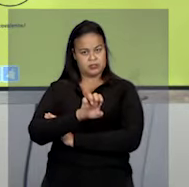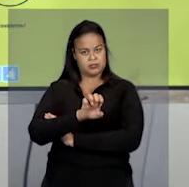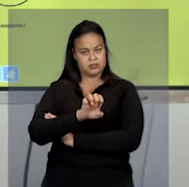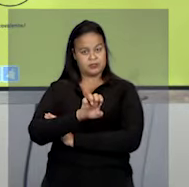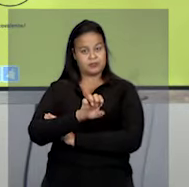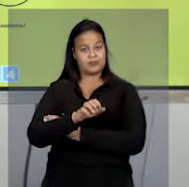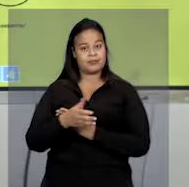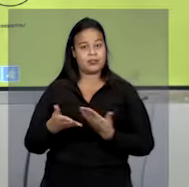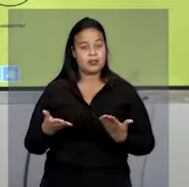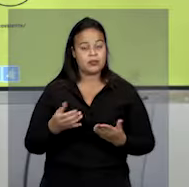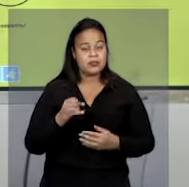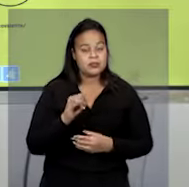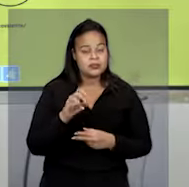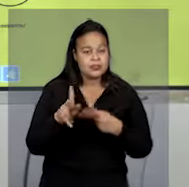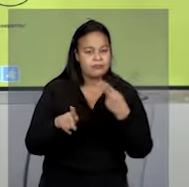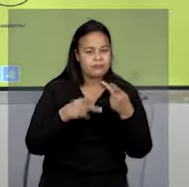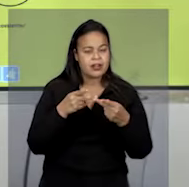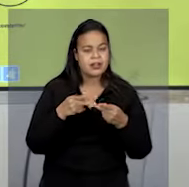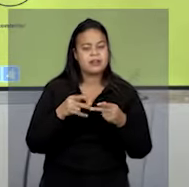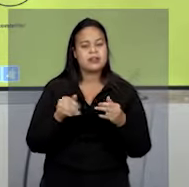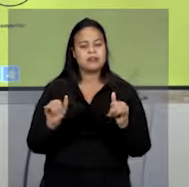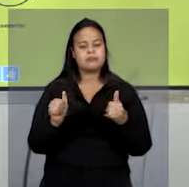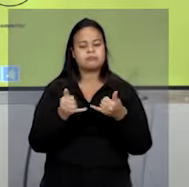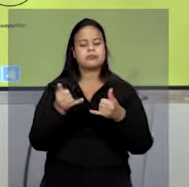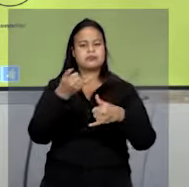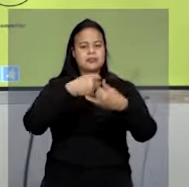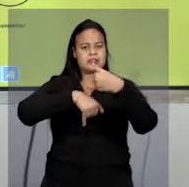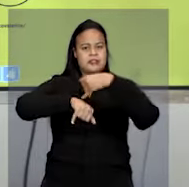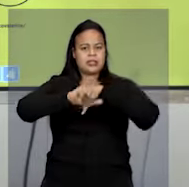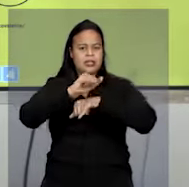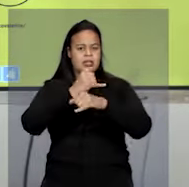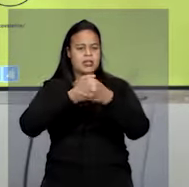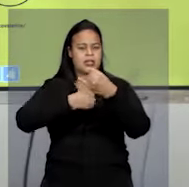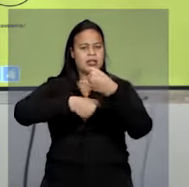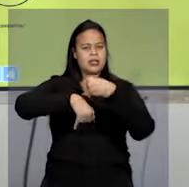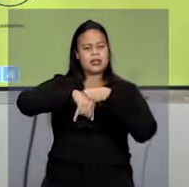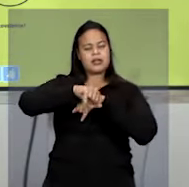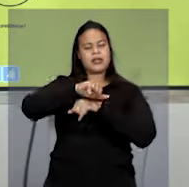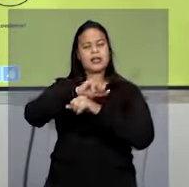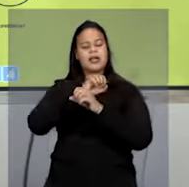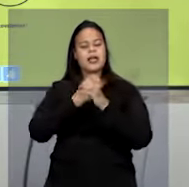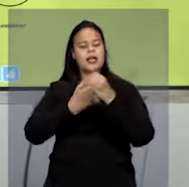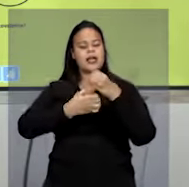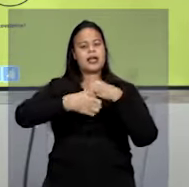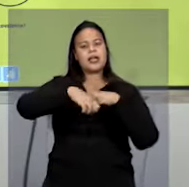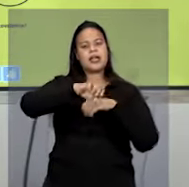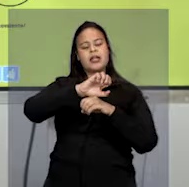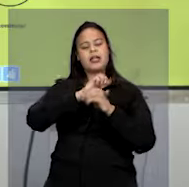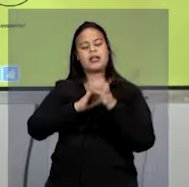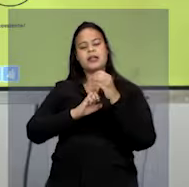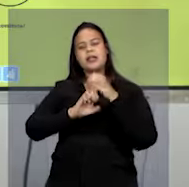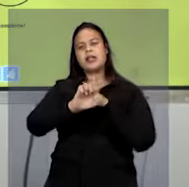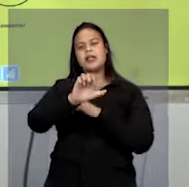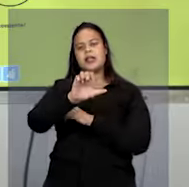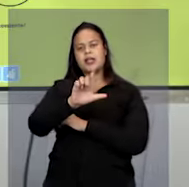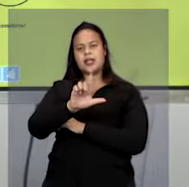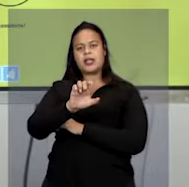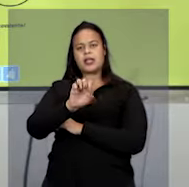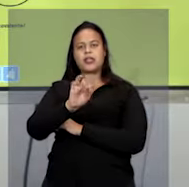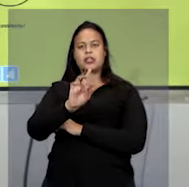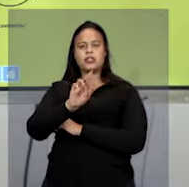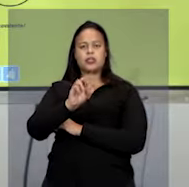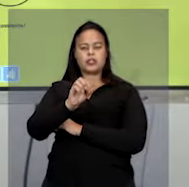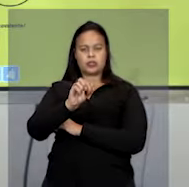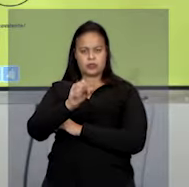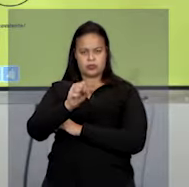ligação química, nós estamos falando da eletrosfera, tá? Nós vamos estar falando do compartilhamento de elétrons,